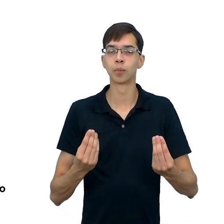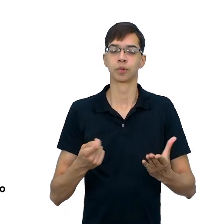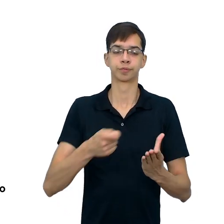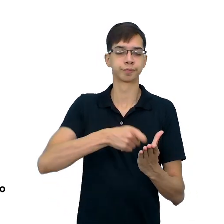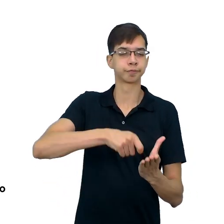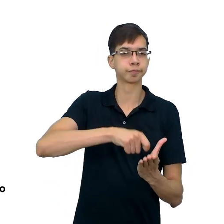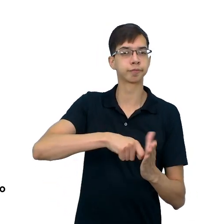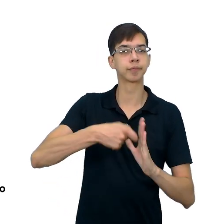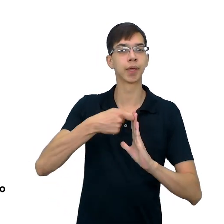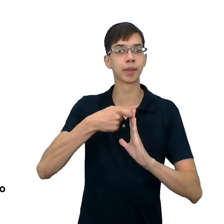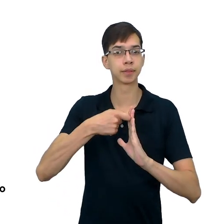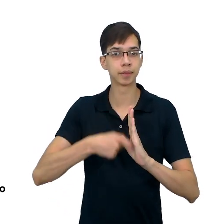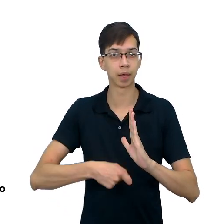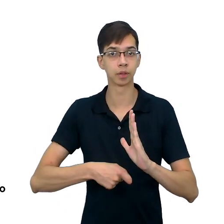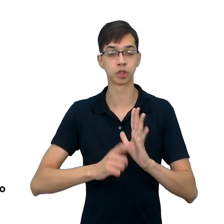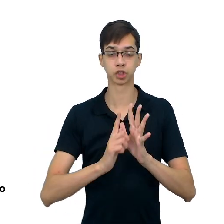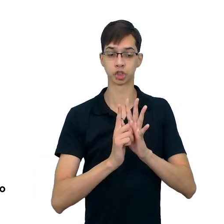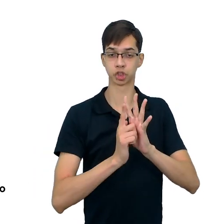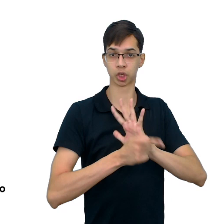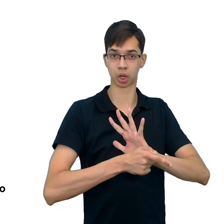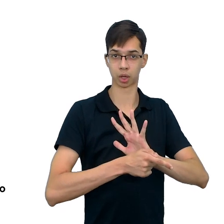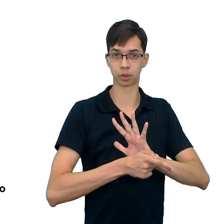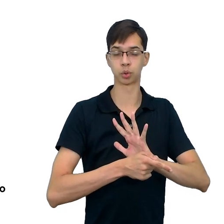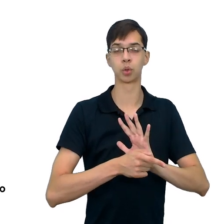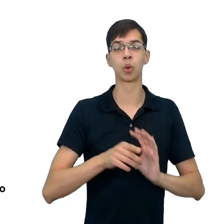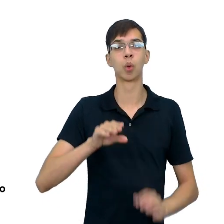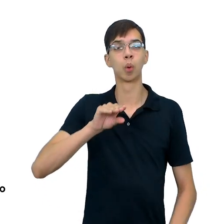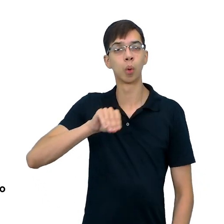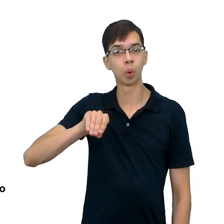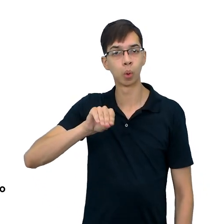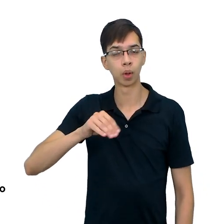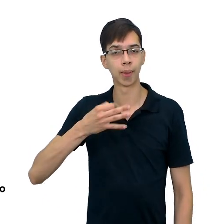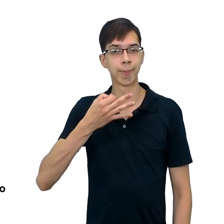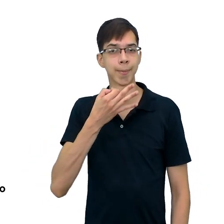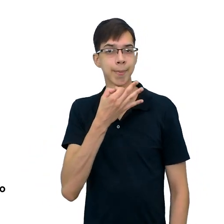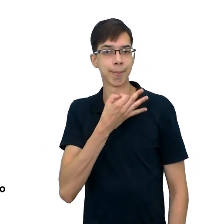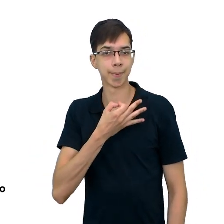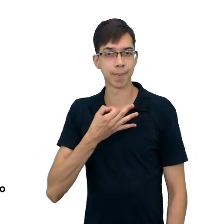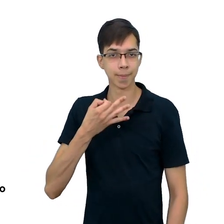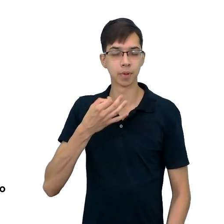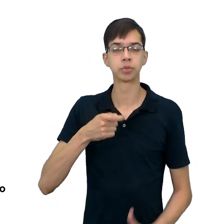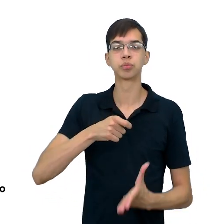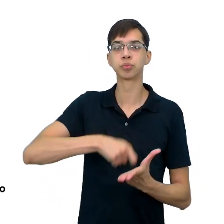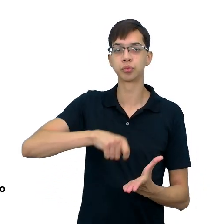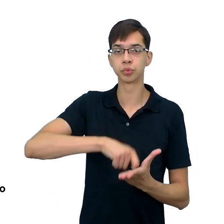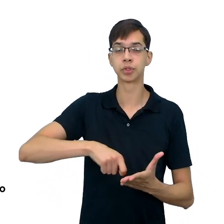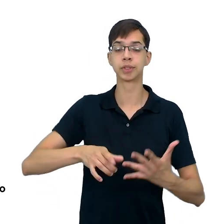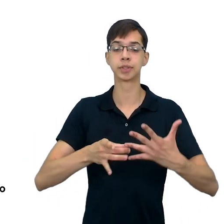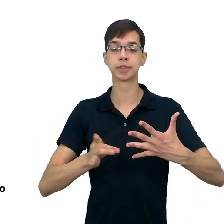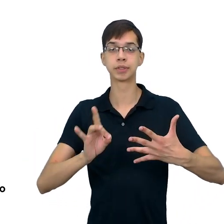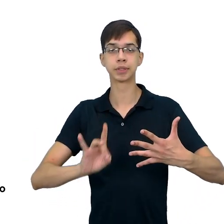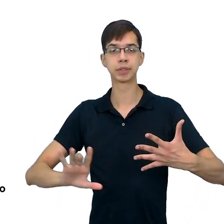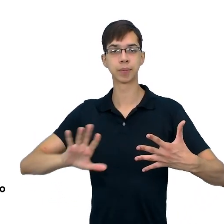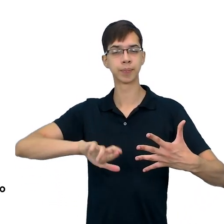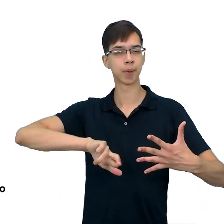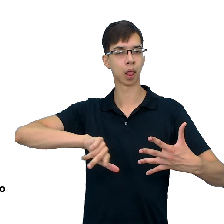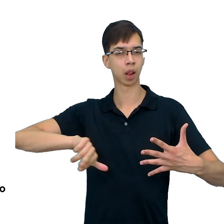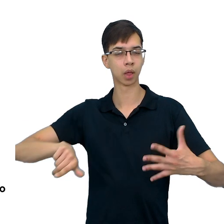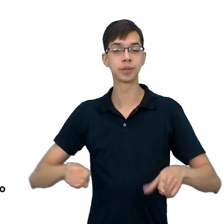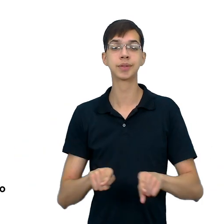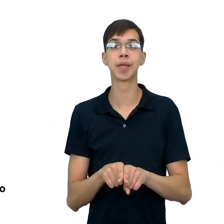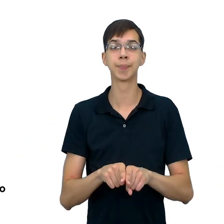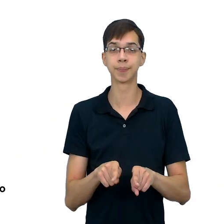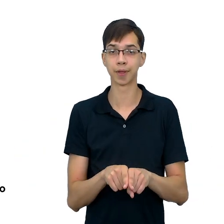são determinadas pelos gêneros, sejam eles aí orais, sejam eles aí escritos, multissemióticos, e também pela situação de